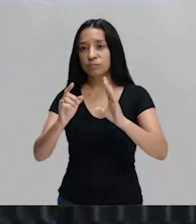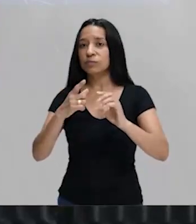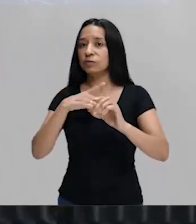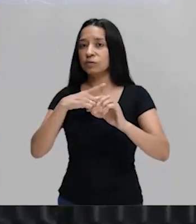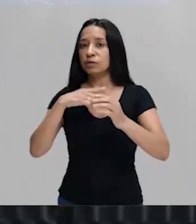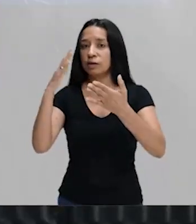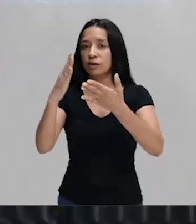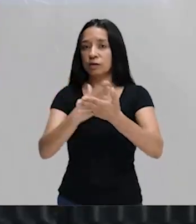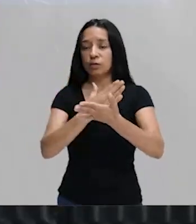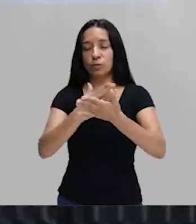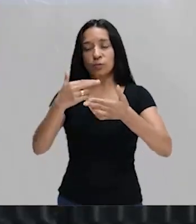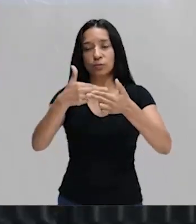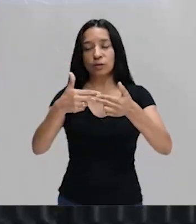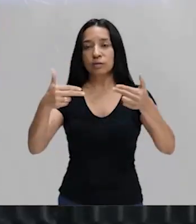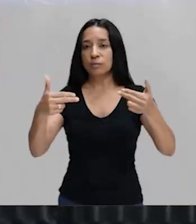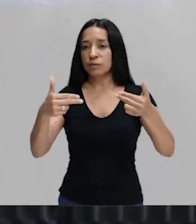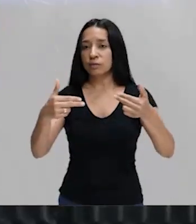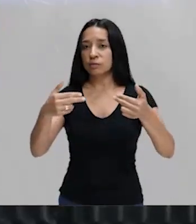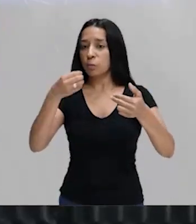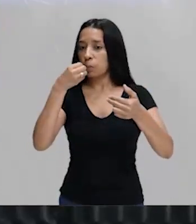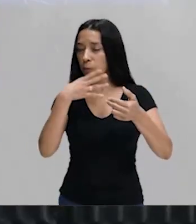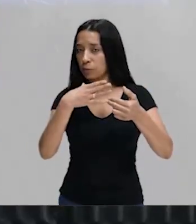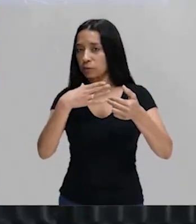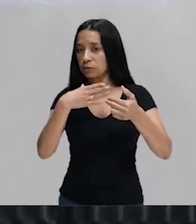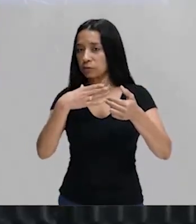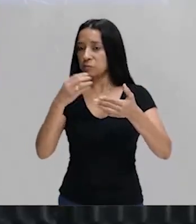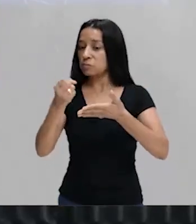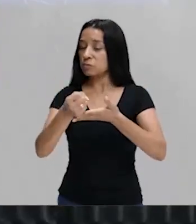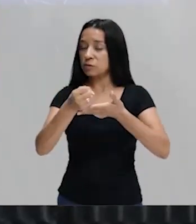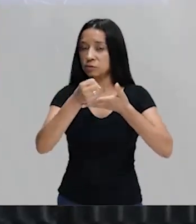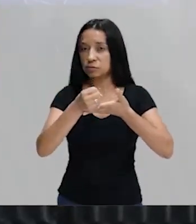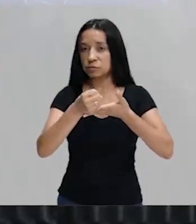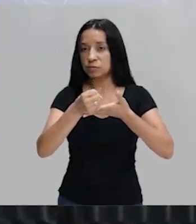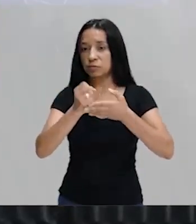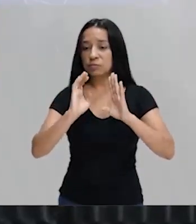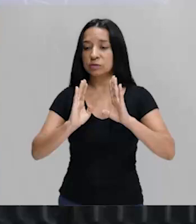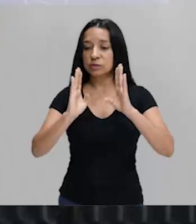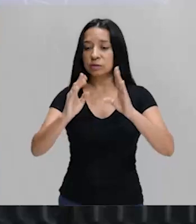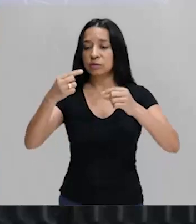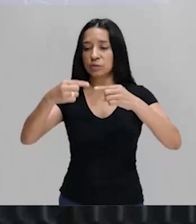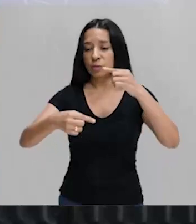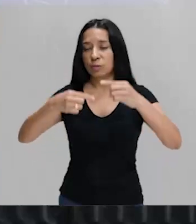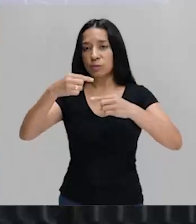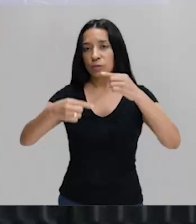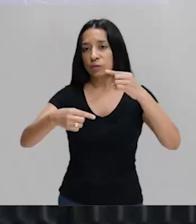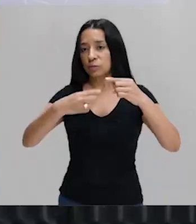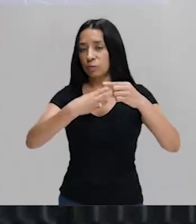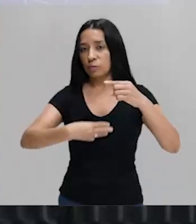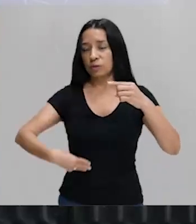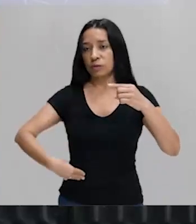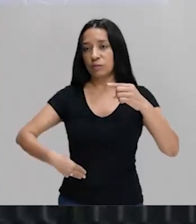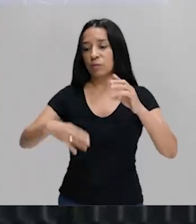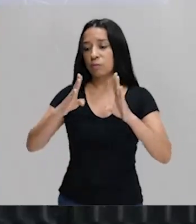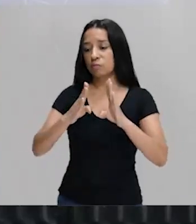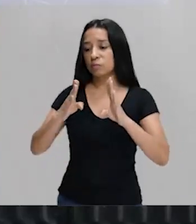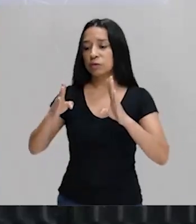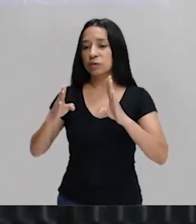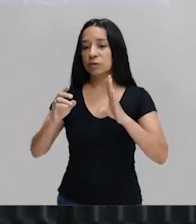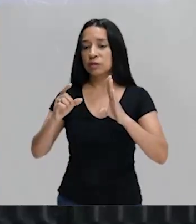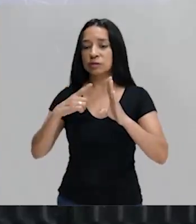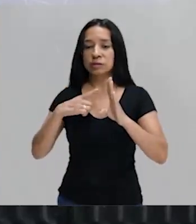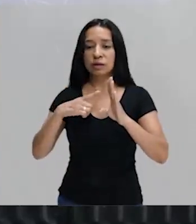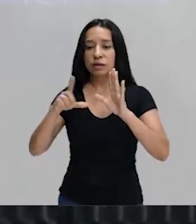tem alguns elementos que favorecem a esse centralismo político monárquico. Entre eles, nós temos a